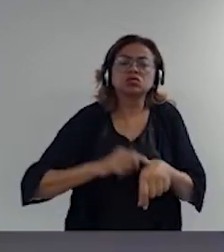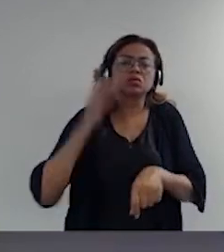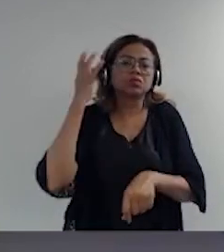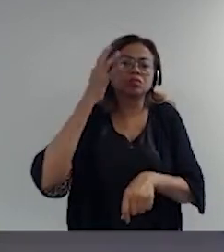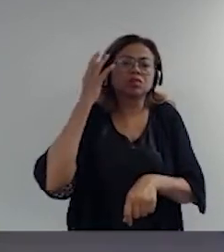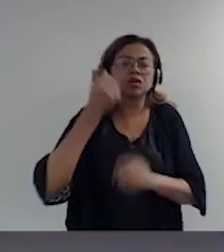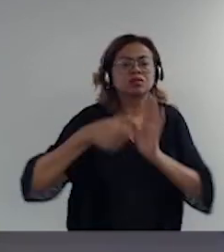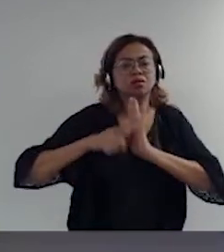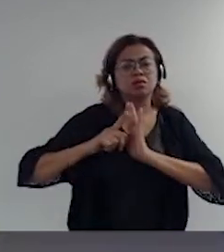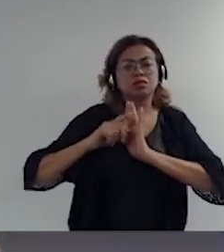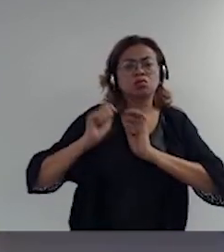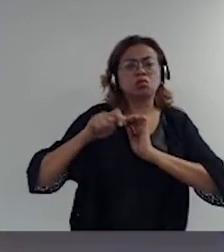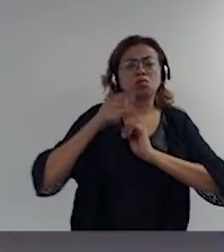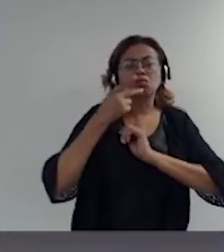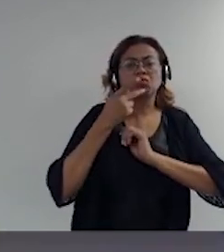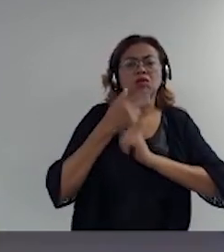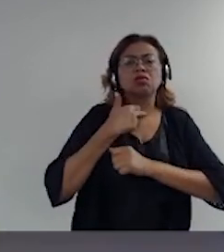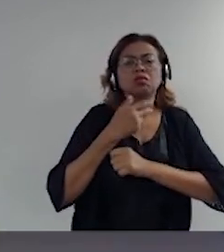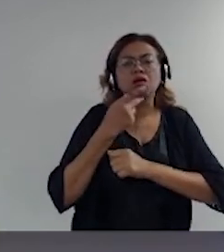não foi possível